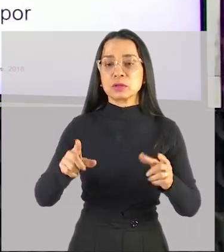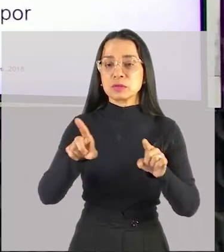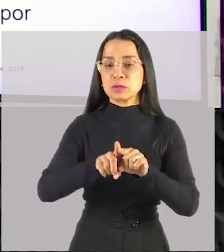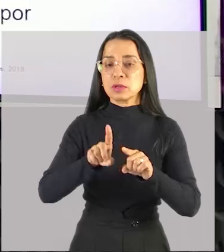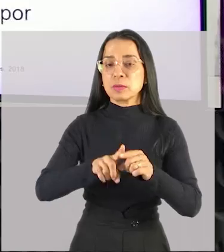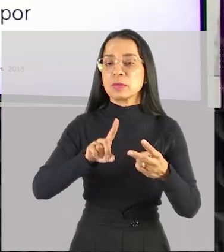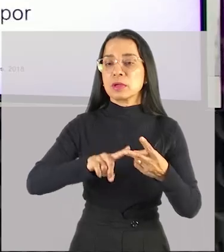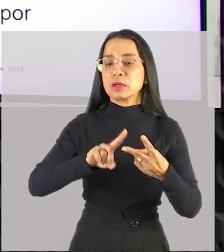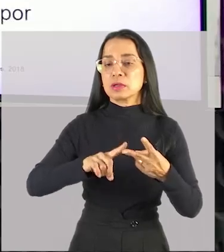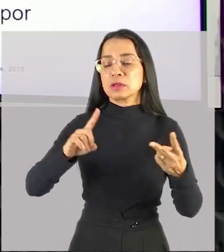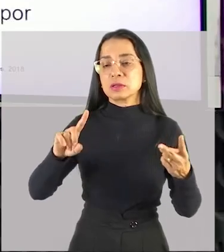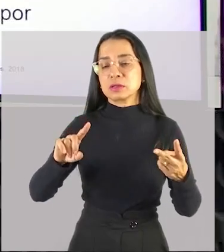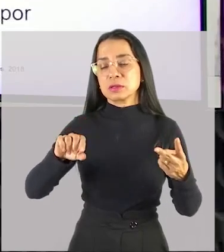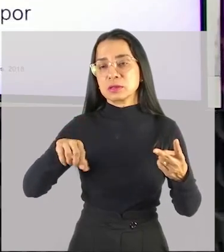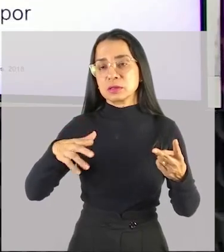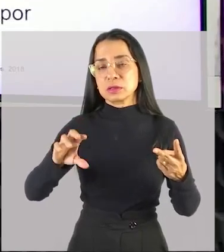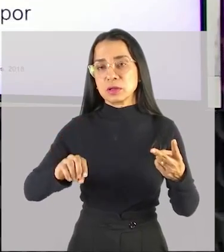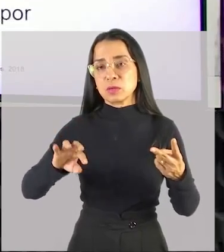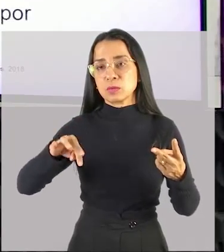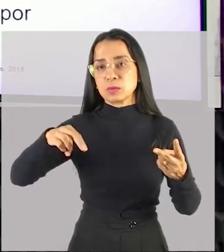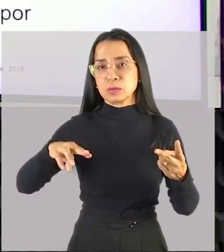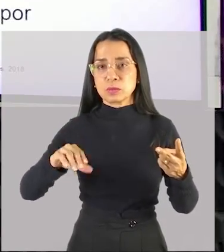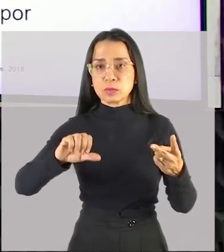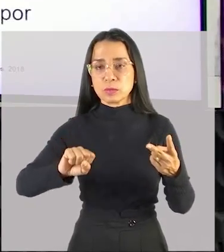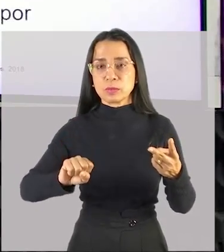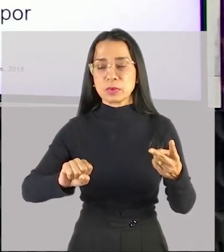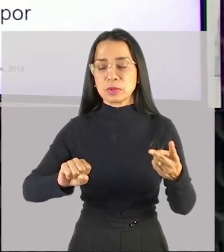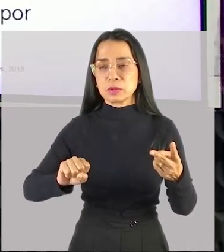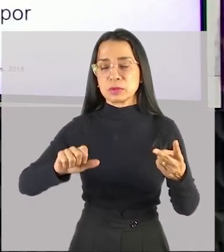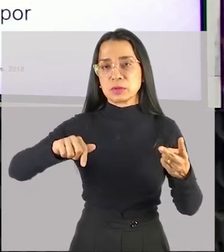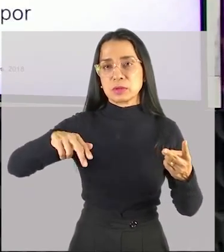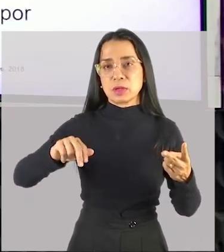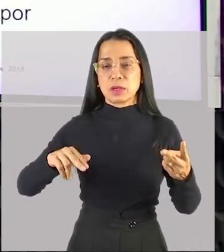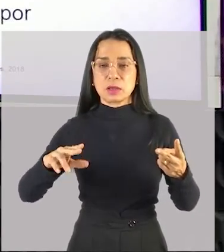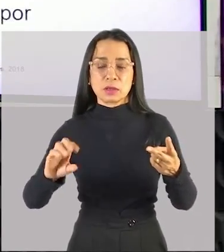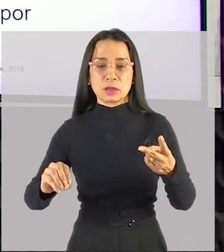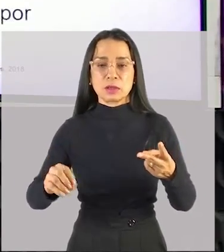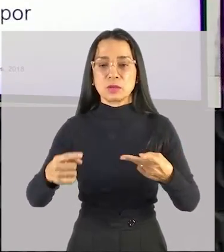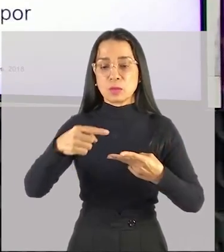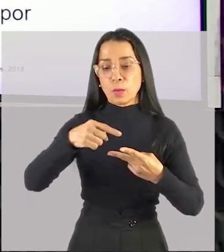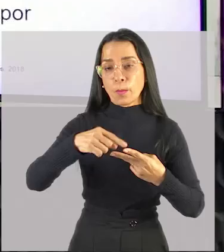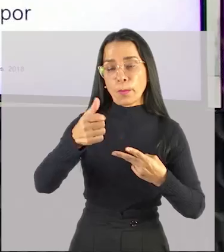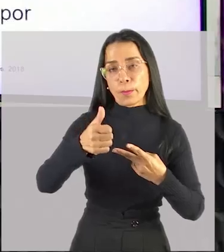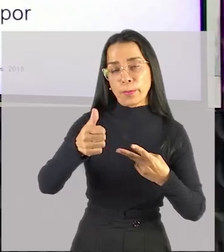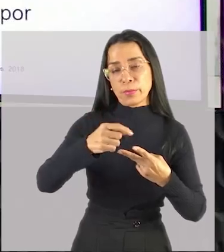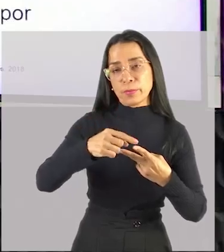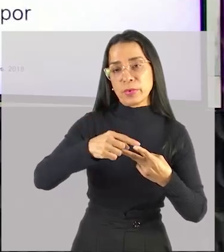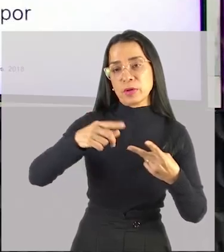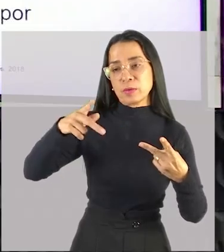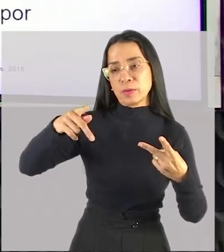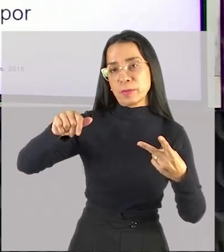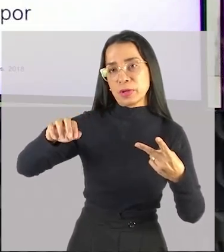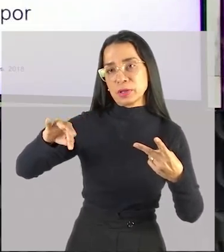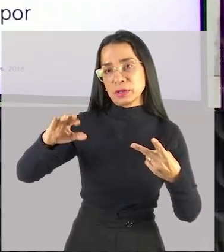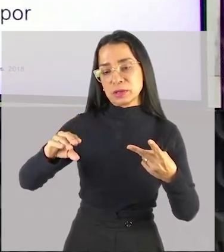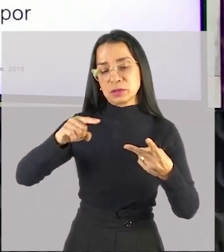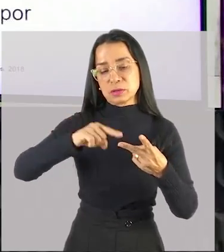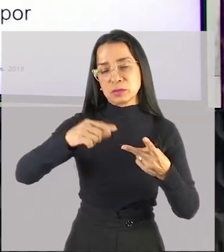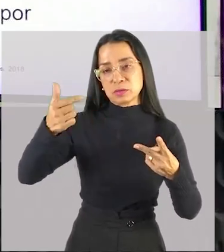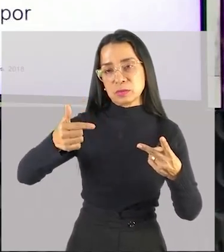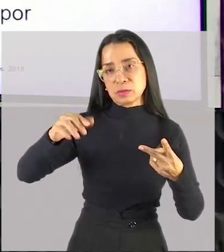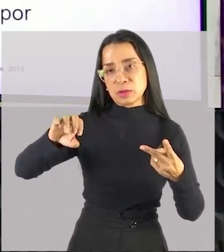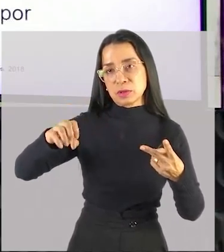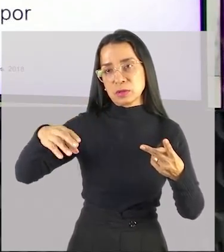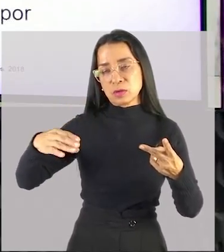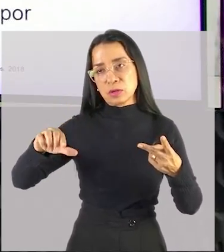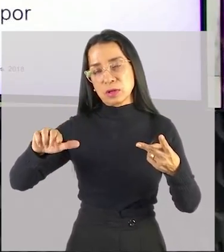com a patrística e o São Tomás de Aquino com a escolástica, né? Então, vamos ao que pede essa questão para a